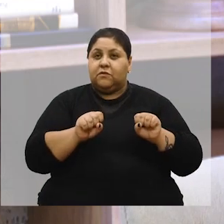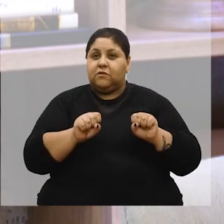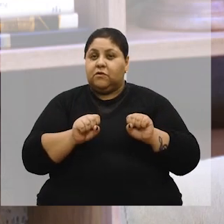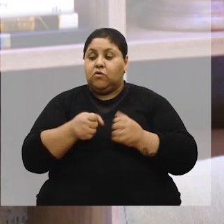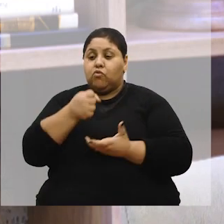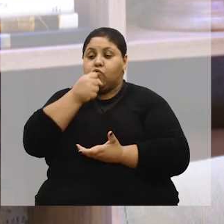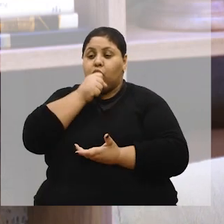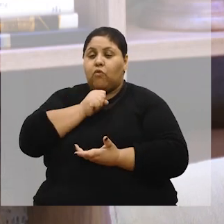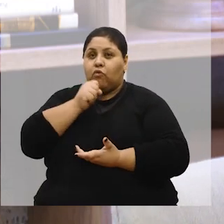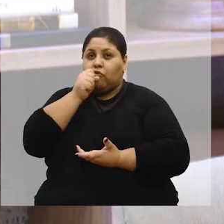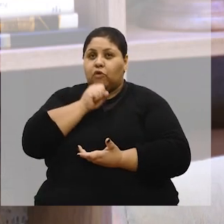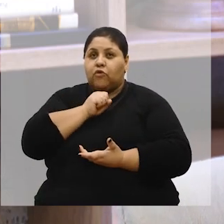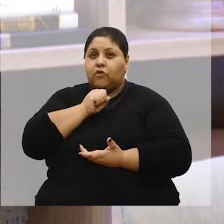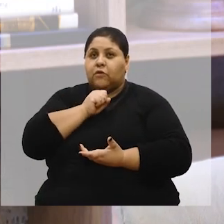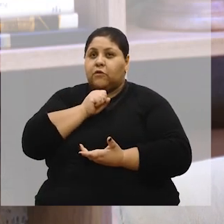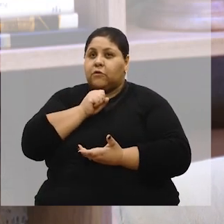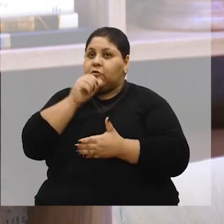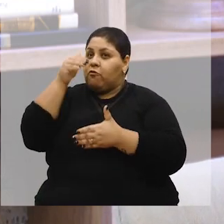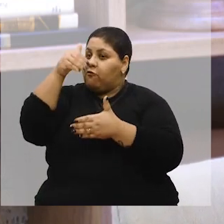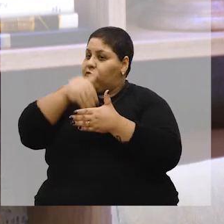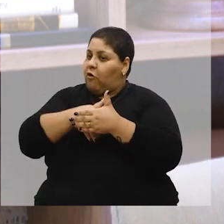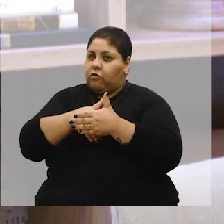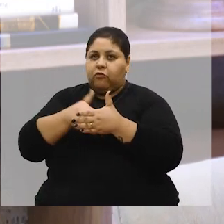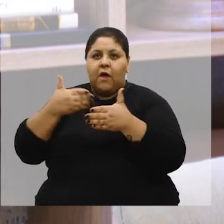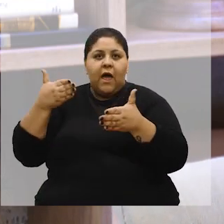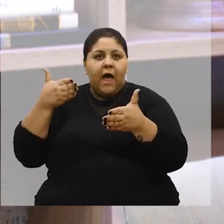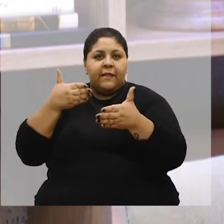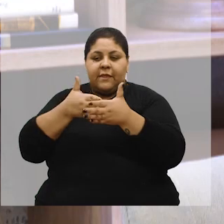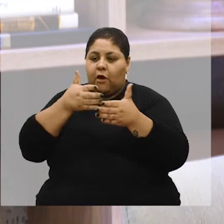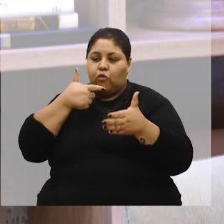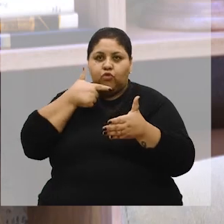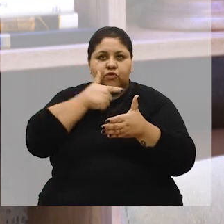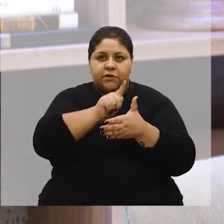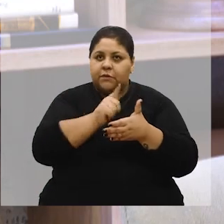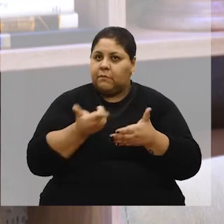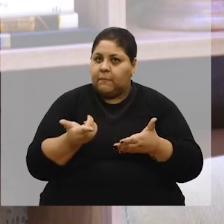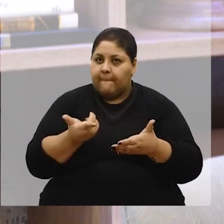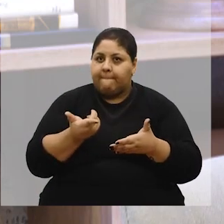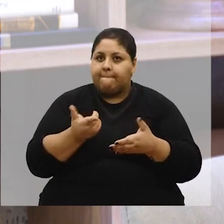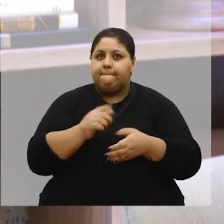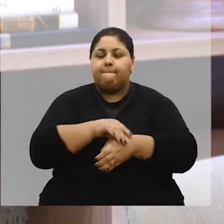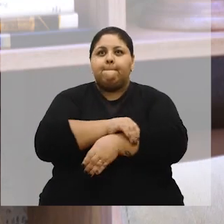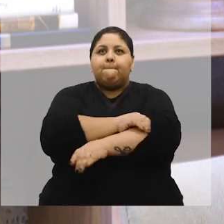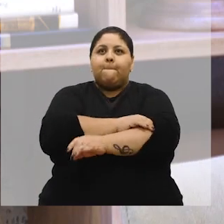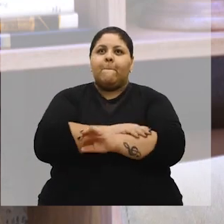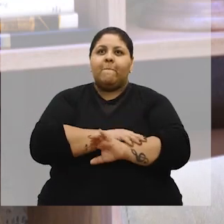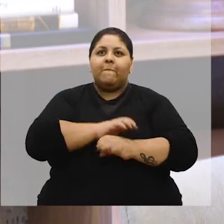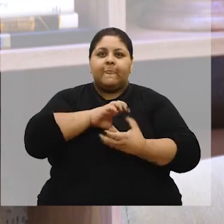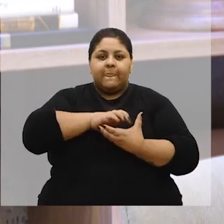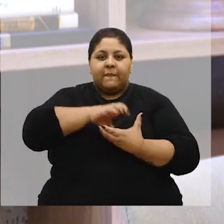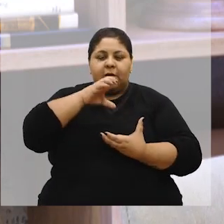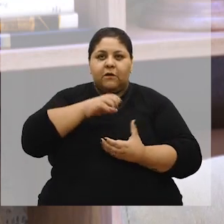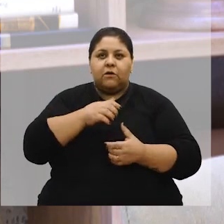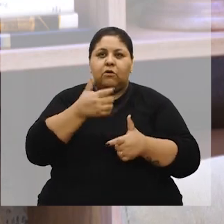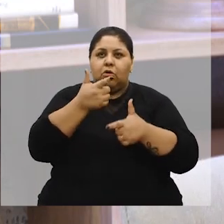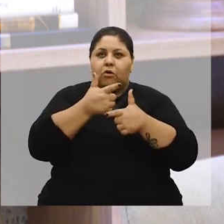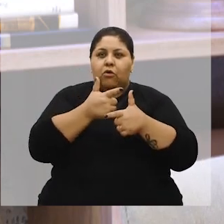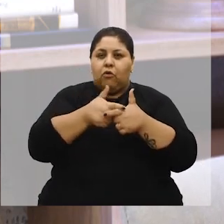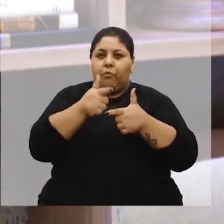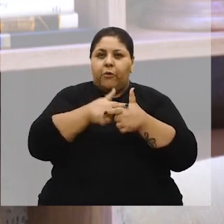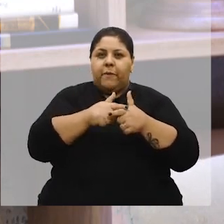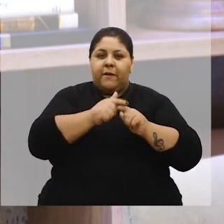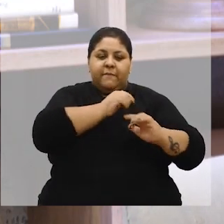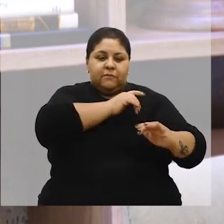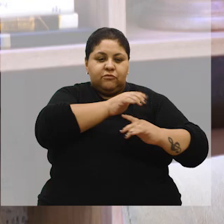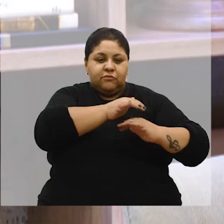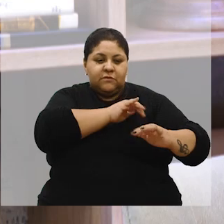as pessoas idosas estão indo votar até que dá, né? A gente vê, não são raras as histórias que a gente vê de idosos com problemas de locomoção, enfim,